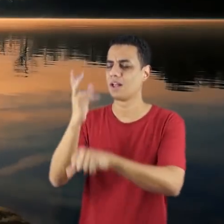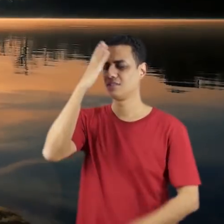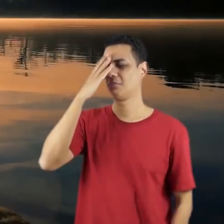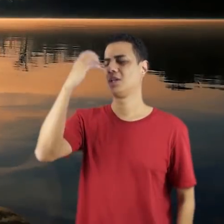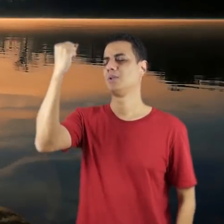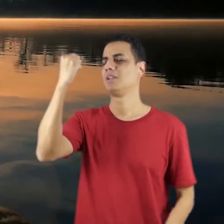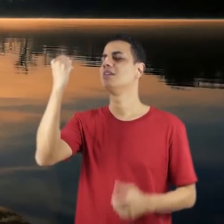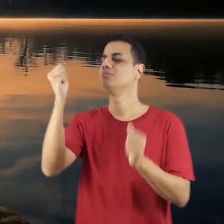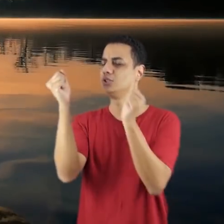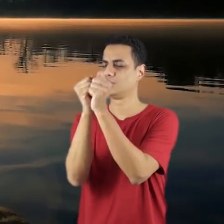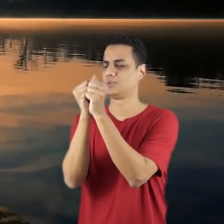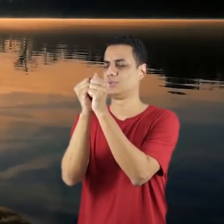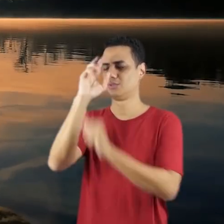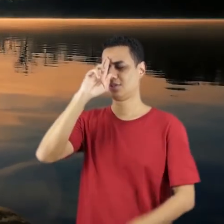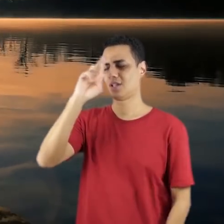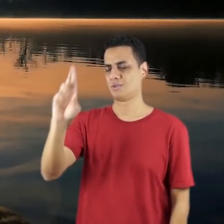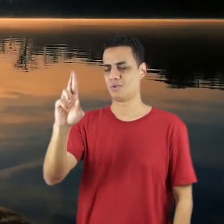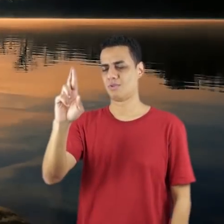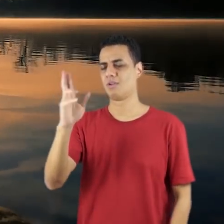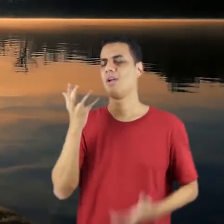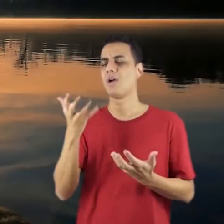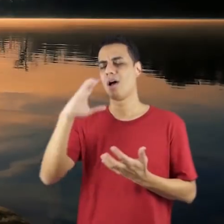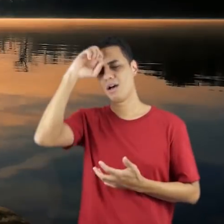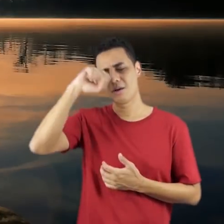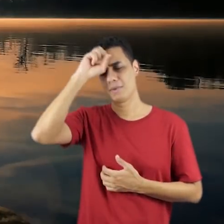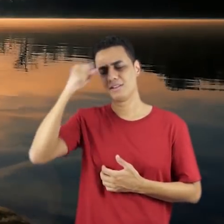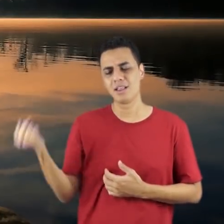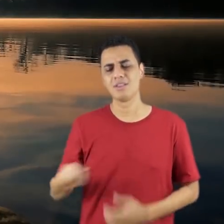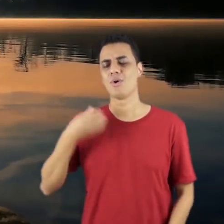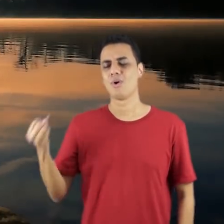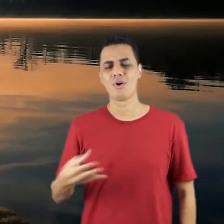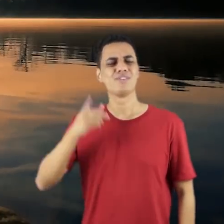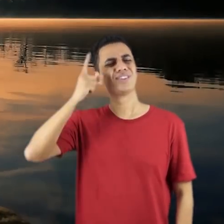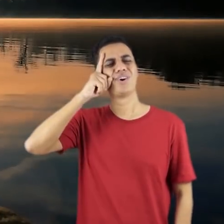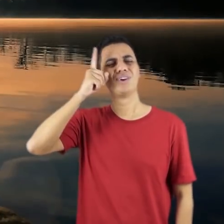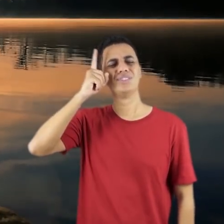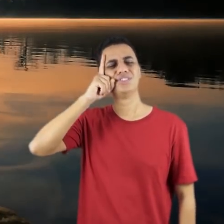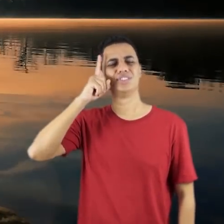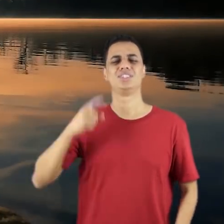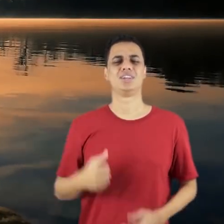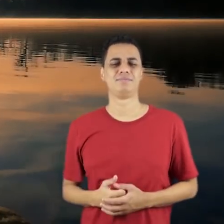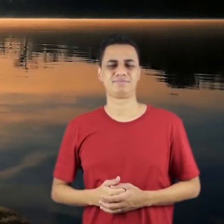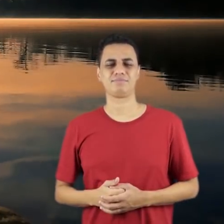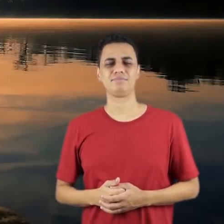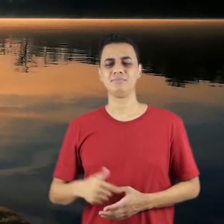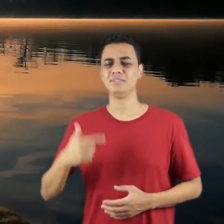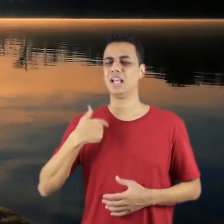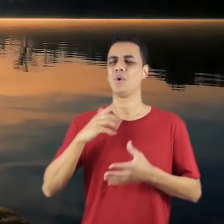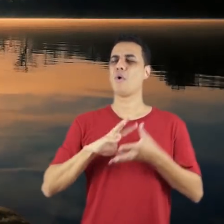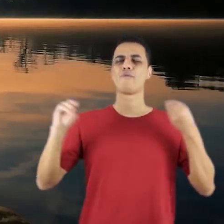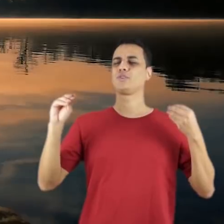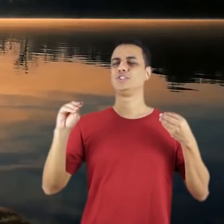mais perto de ti, disposto a aprender algo novo contigo todos os dias. Que eu não fuja da tua